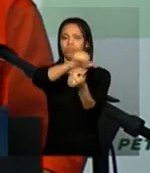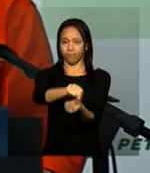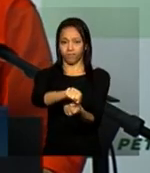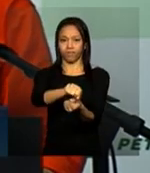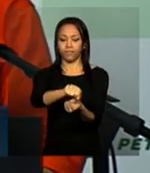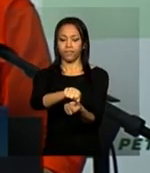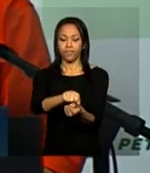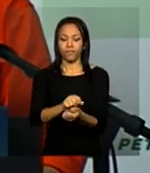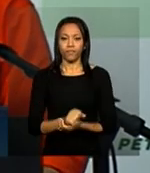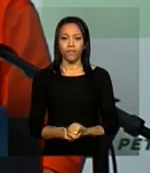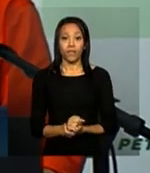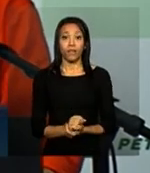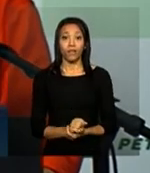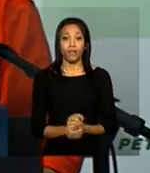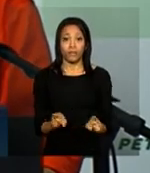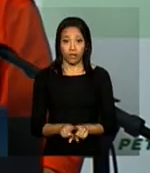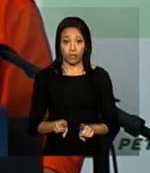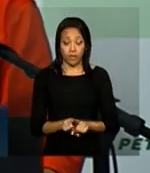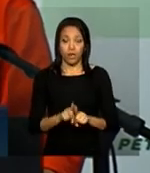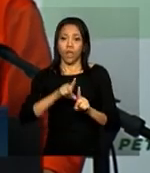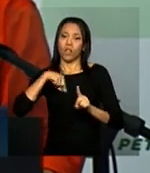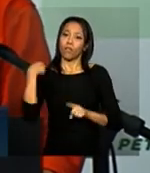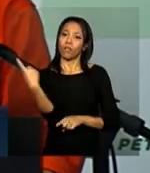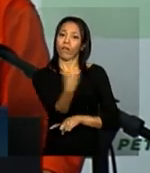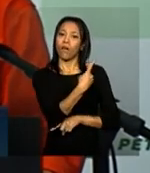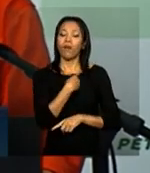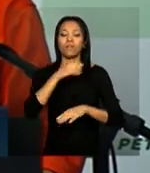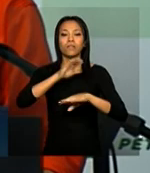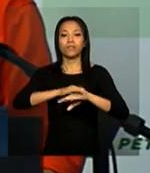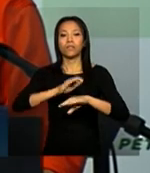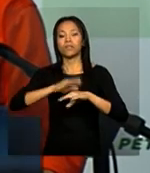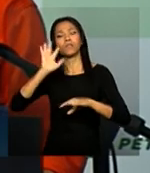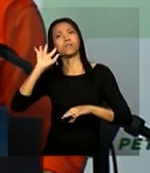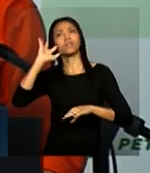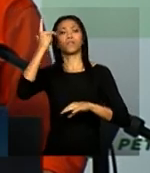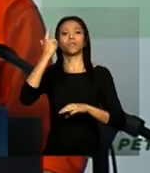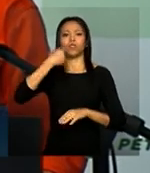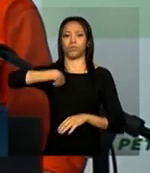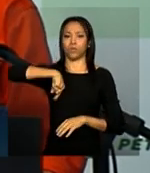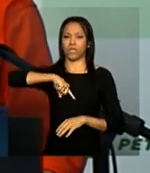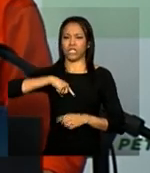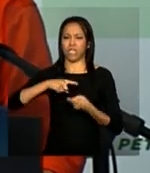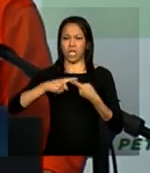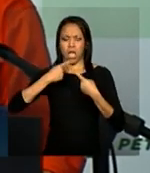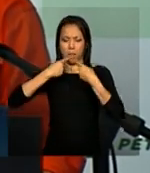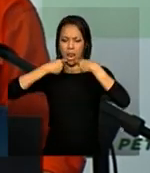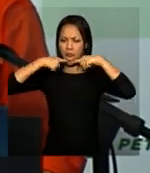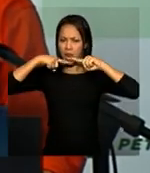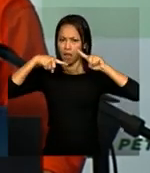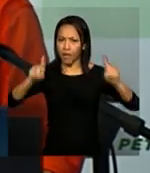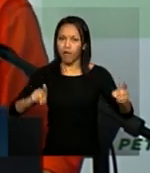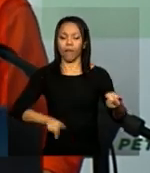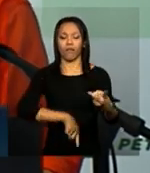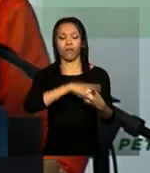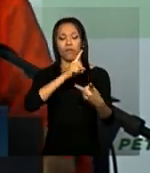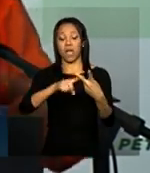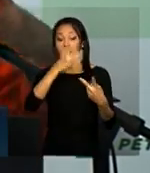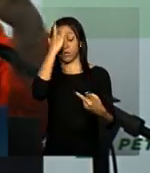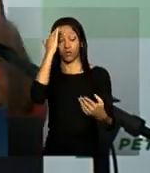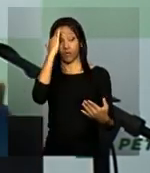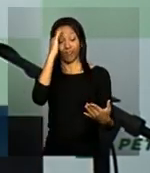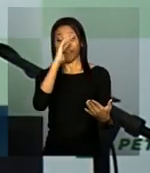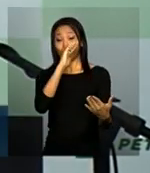Além disso, nós decidimos que as críticas, o descrédito